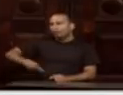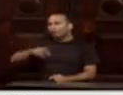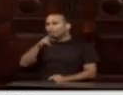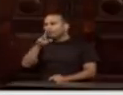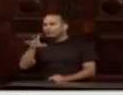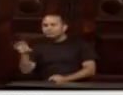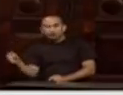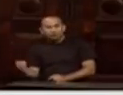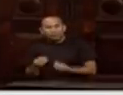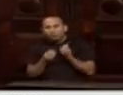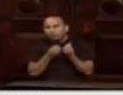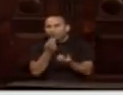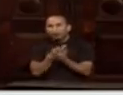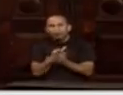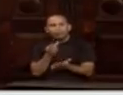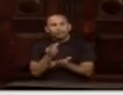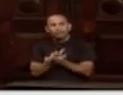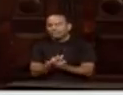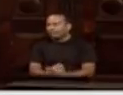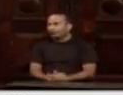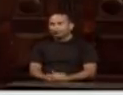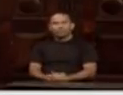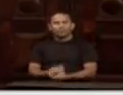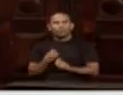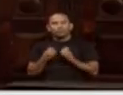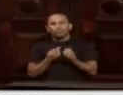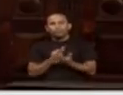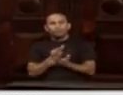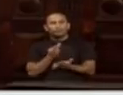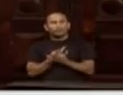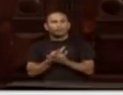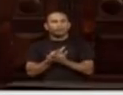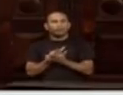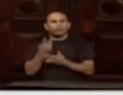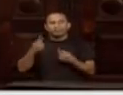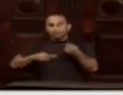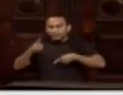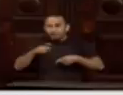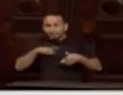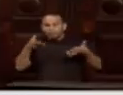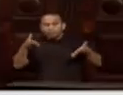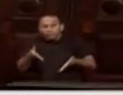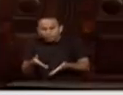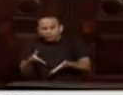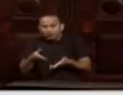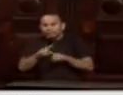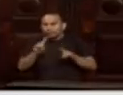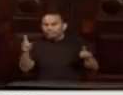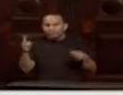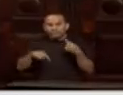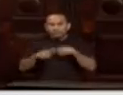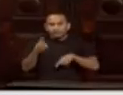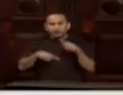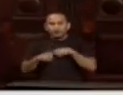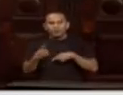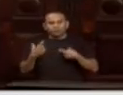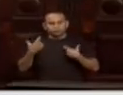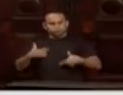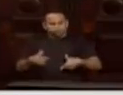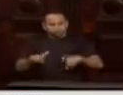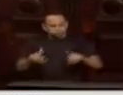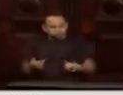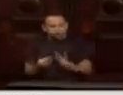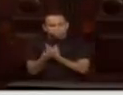erra como é o debate que se tem hoje não é um debate moral comportamental de